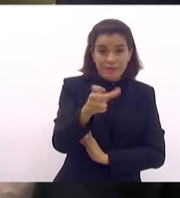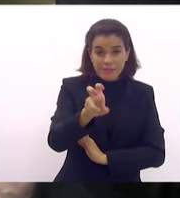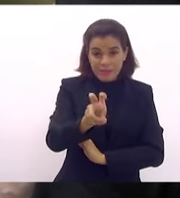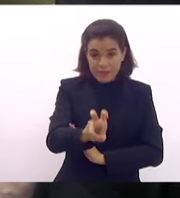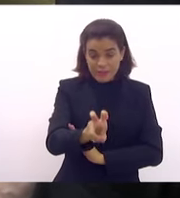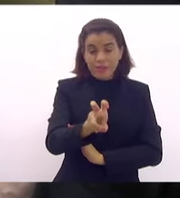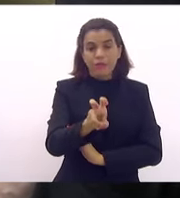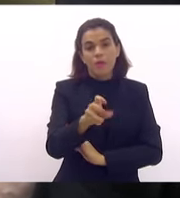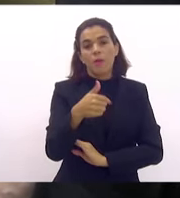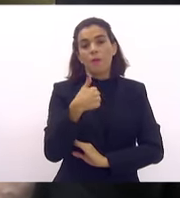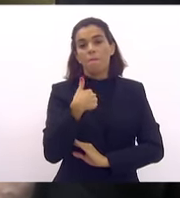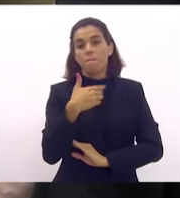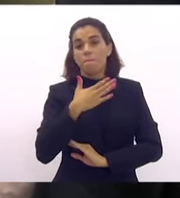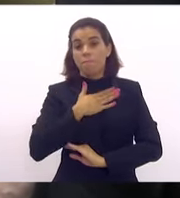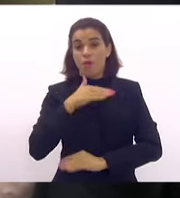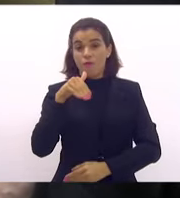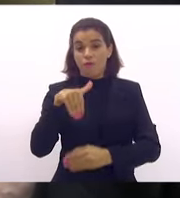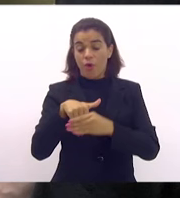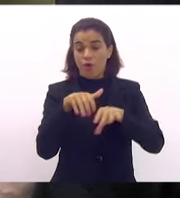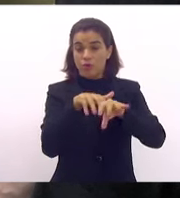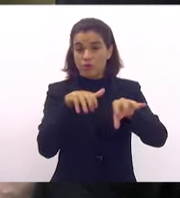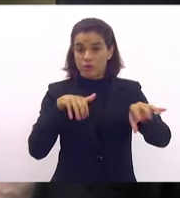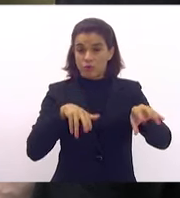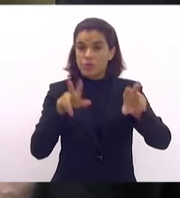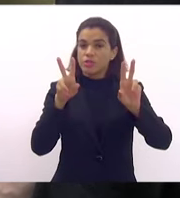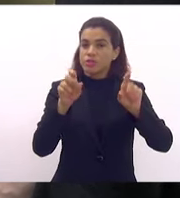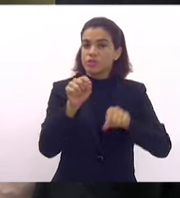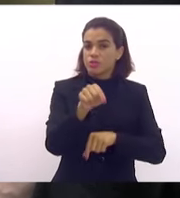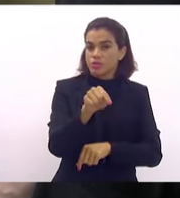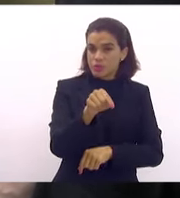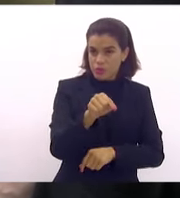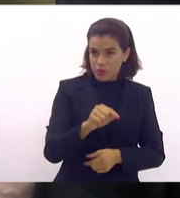minha divergência em relação a isso.